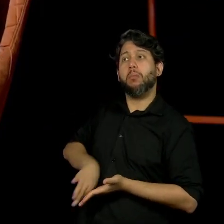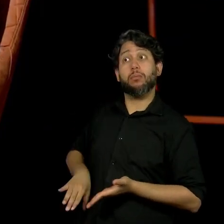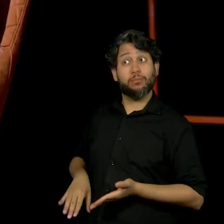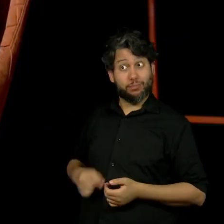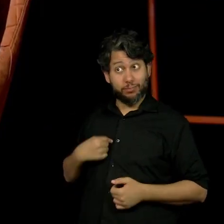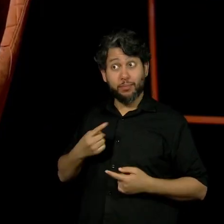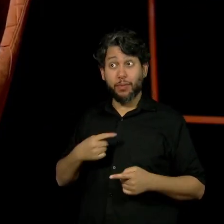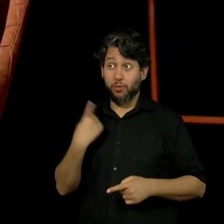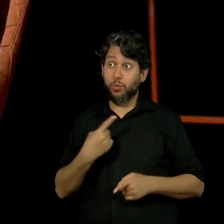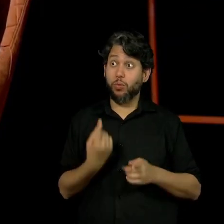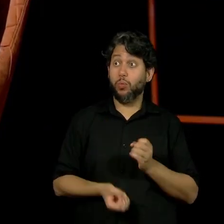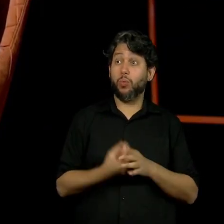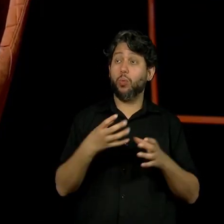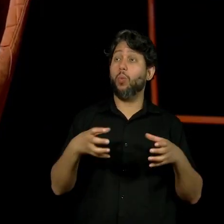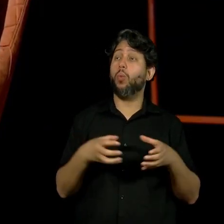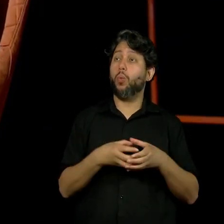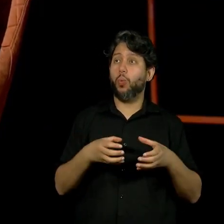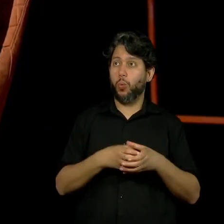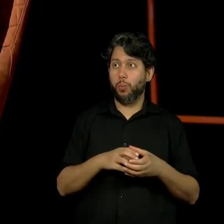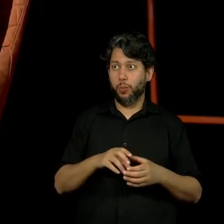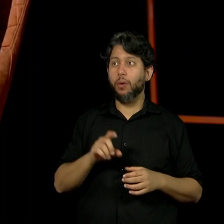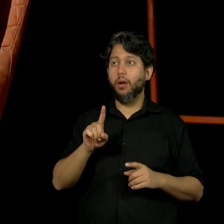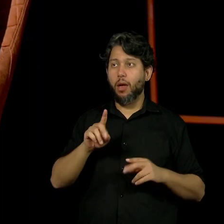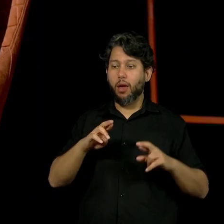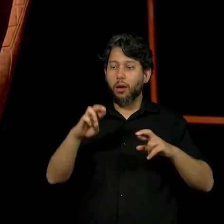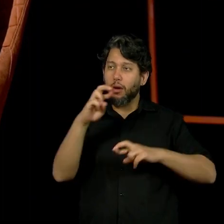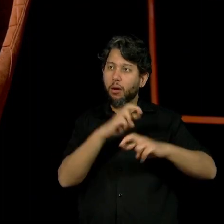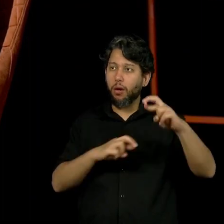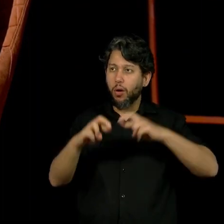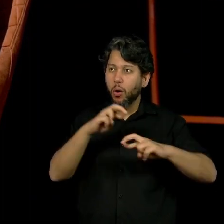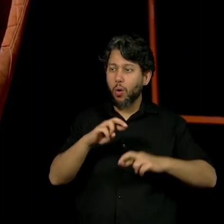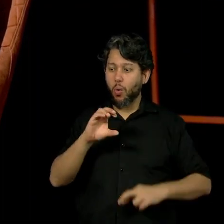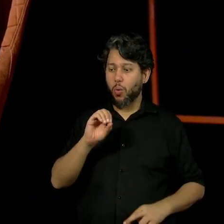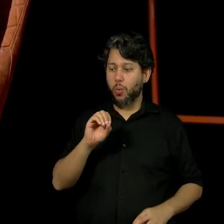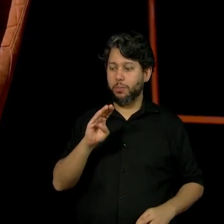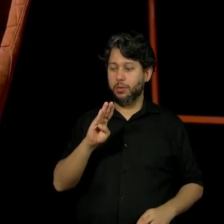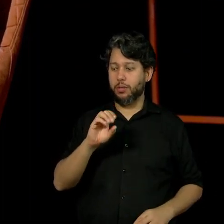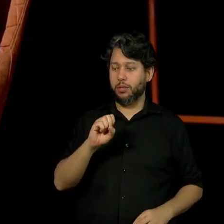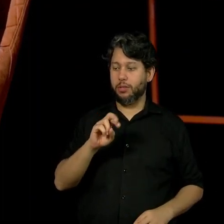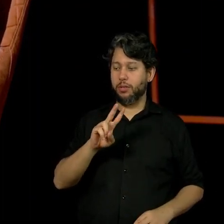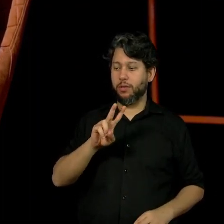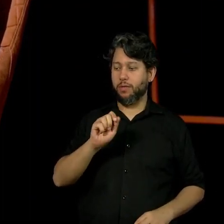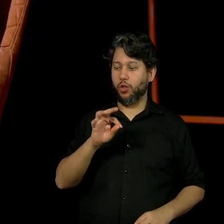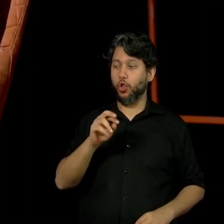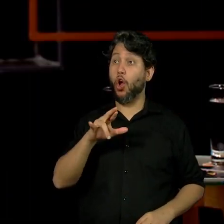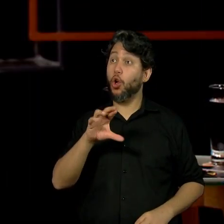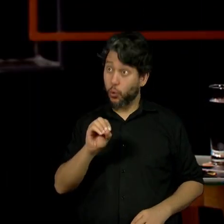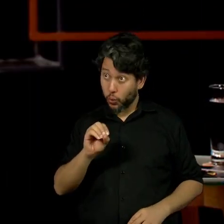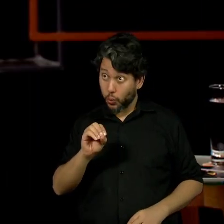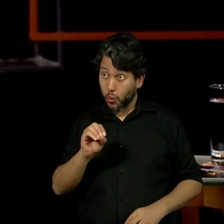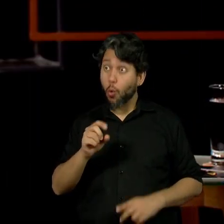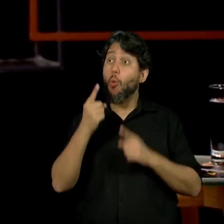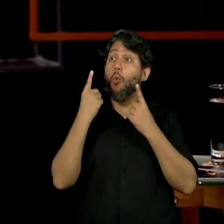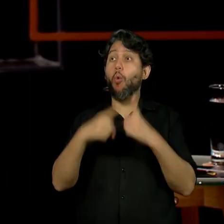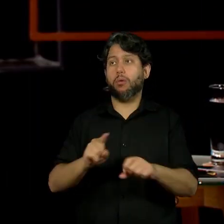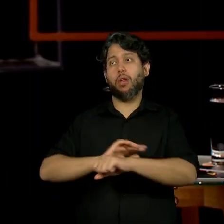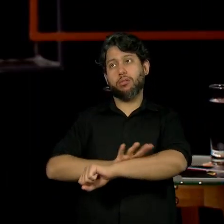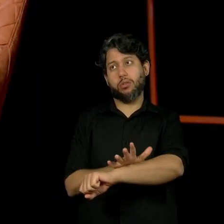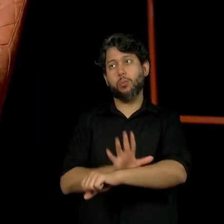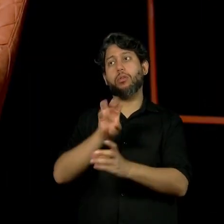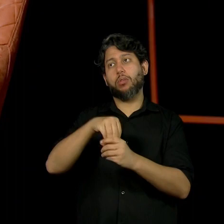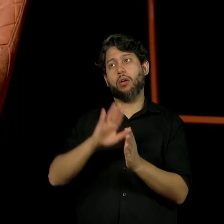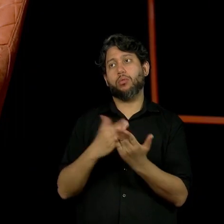um grupo chamado até Observatório contra o Racismo nas escolas de samba. Mas não